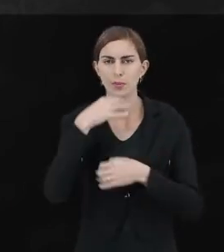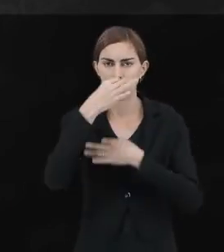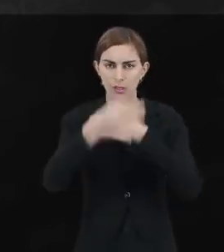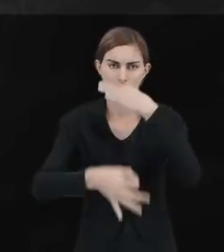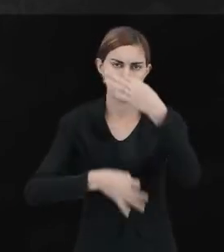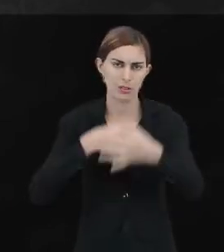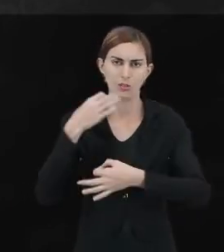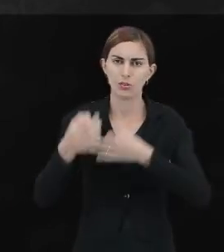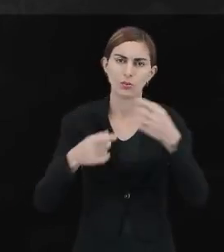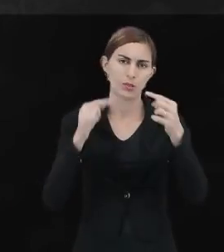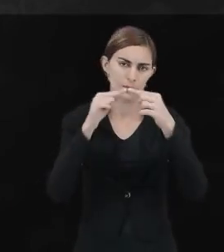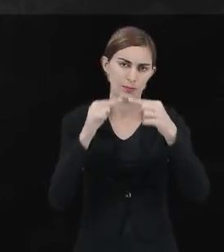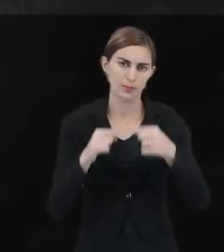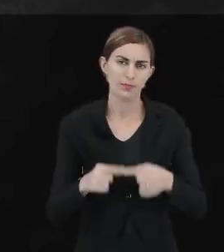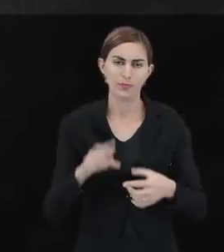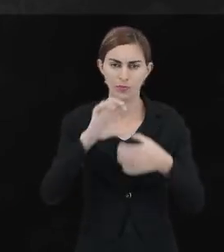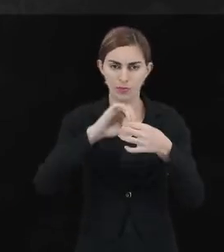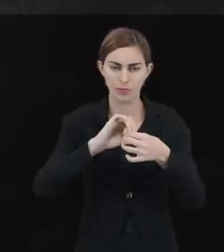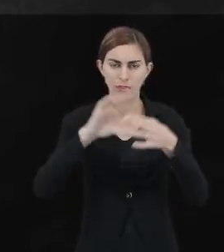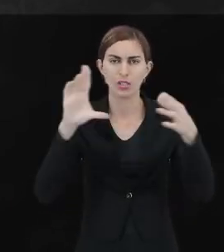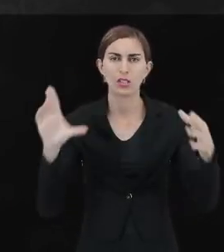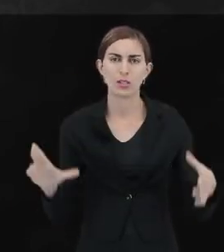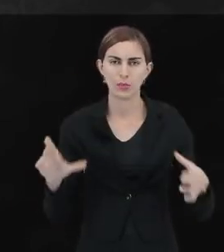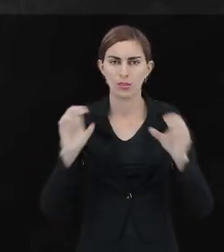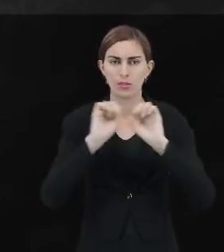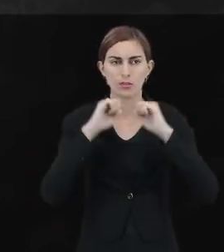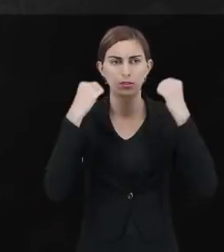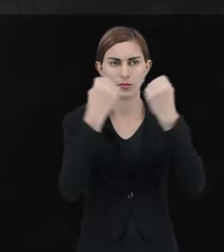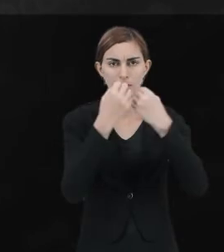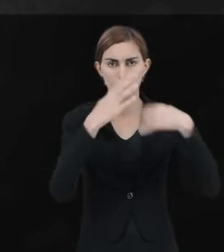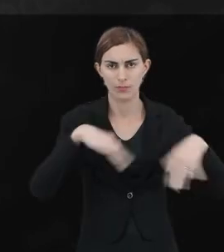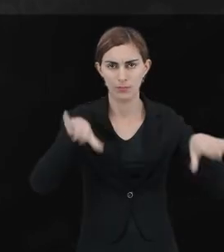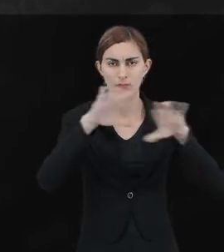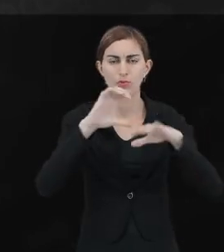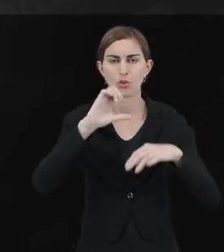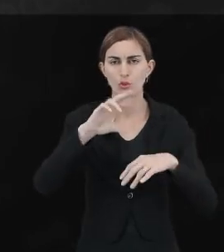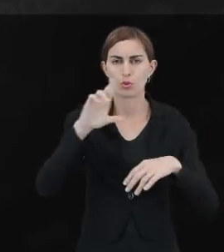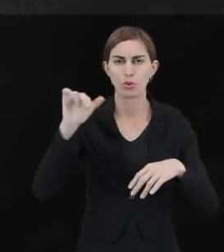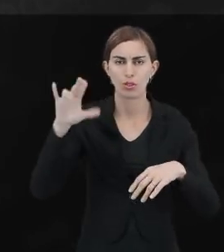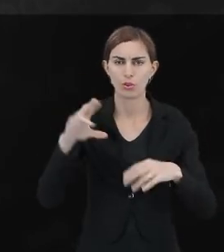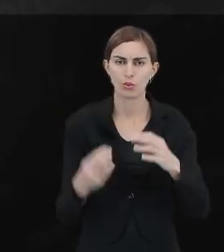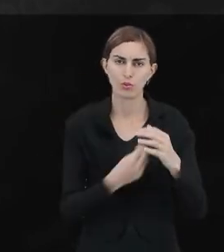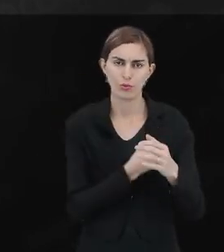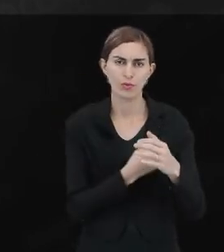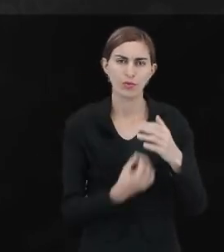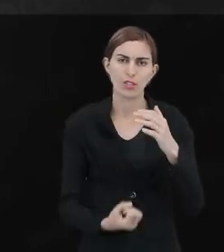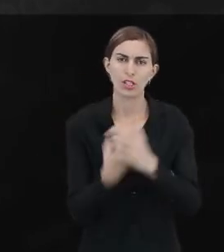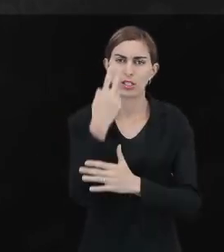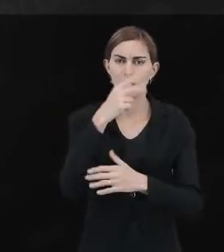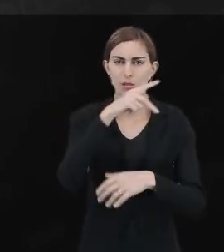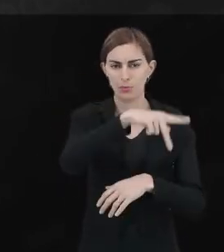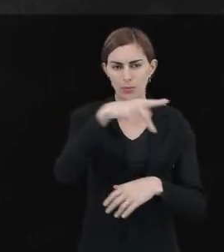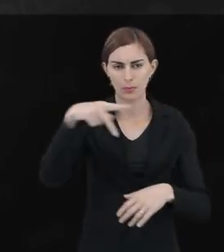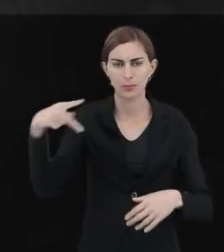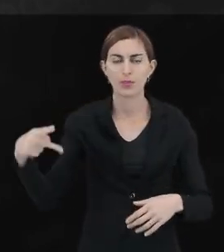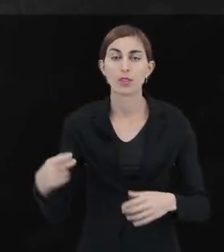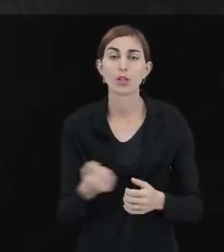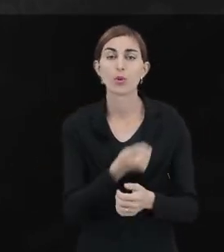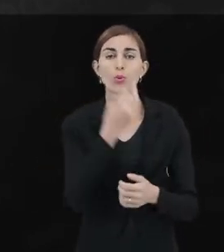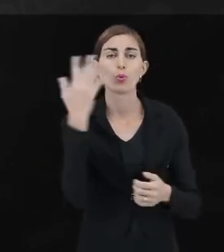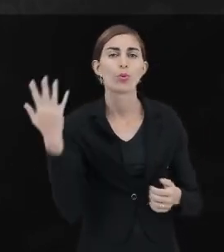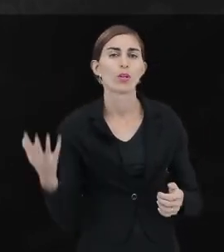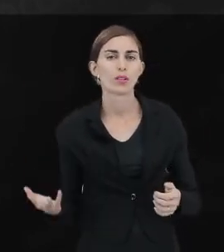argumentos relacionados à democracia social. Um currículo vivo é criado a partir do PPP quando este